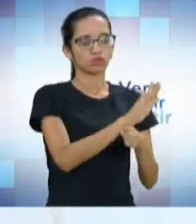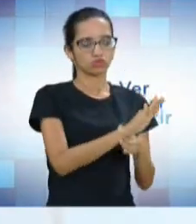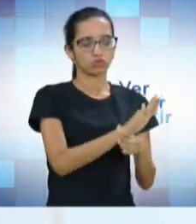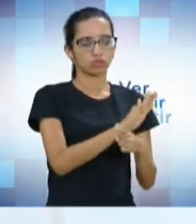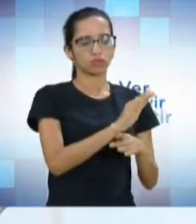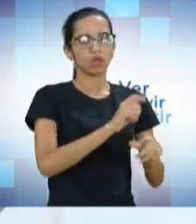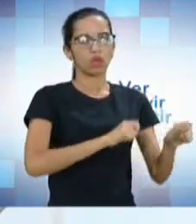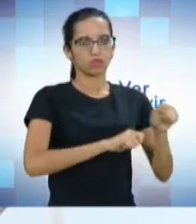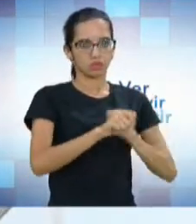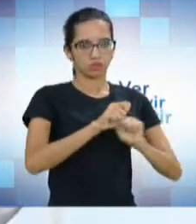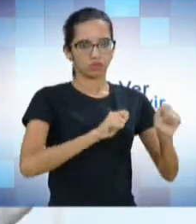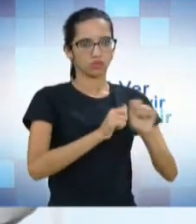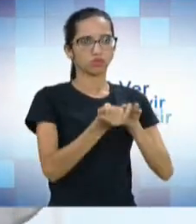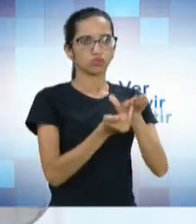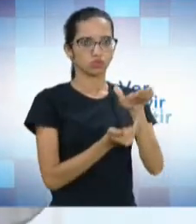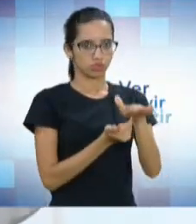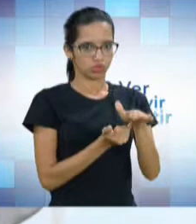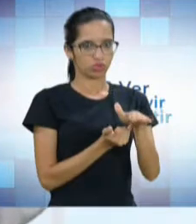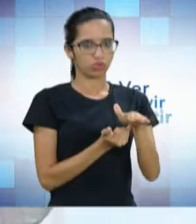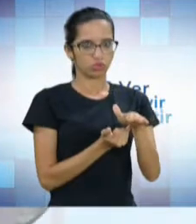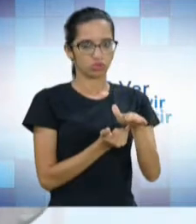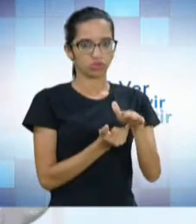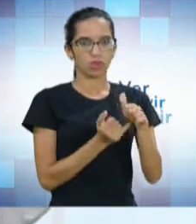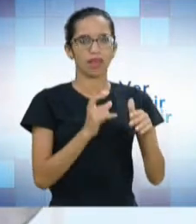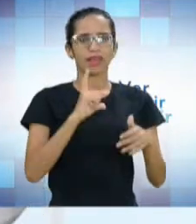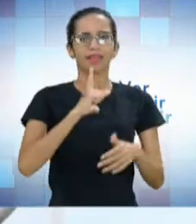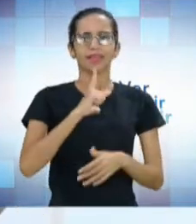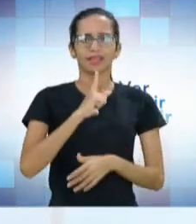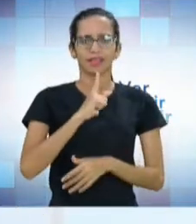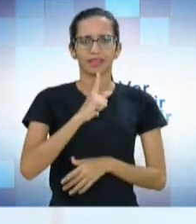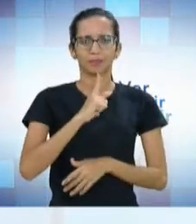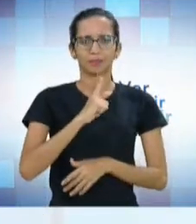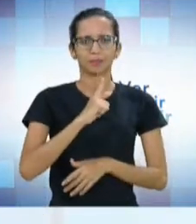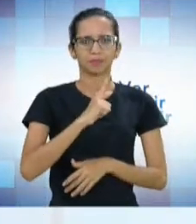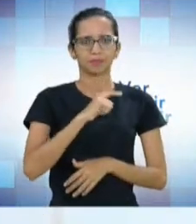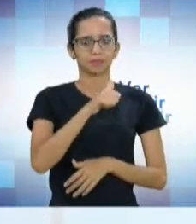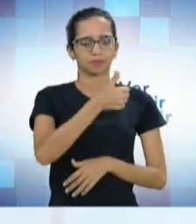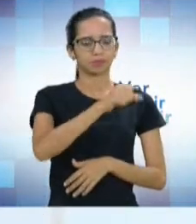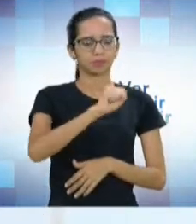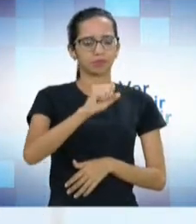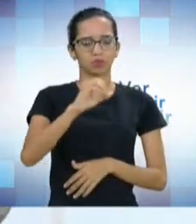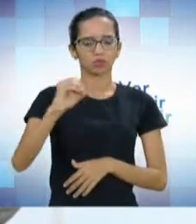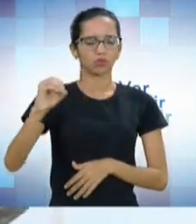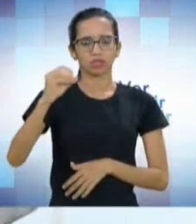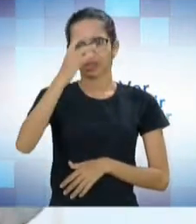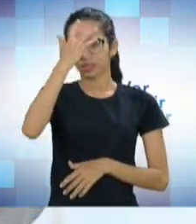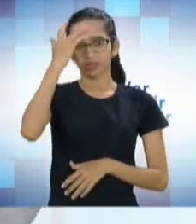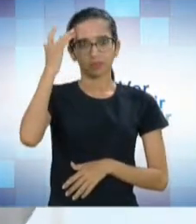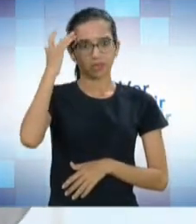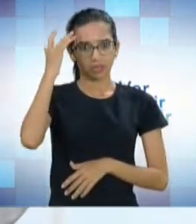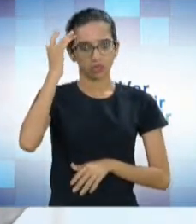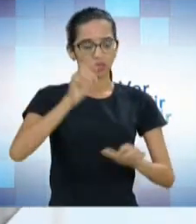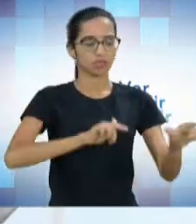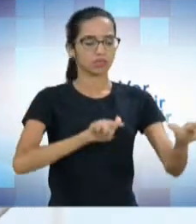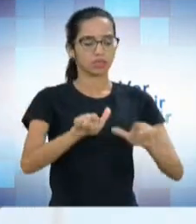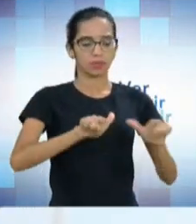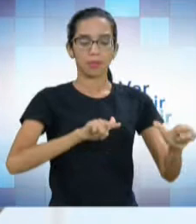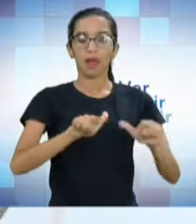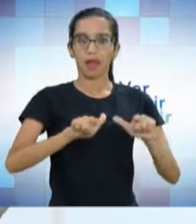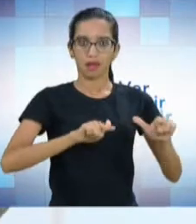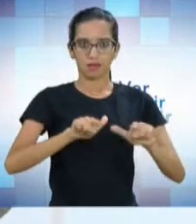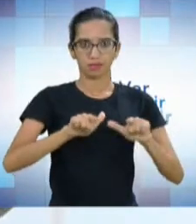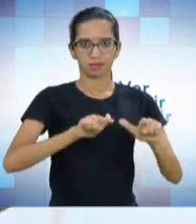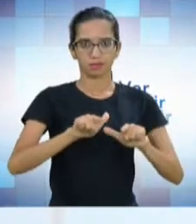inpe do instituto lá são 1.800 permissionários que trabalham com vários várias